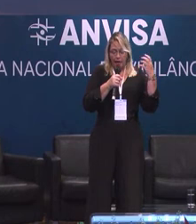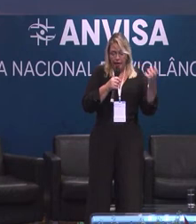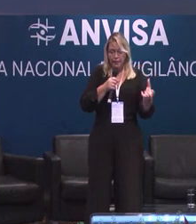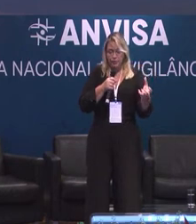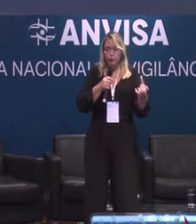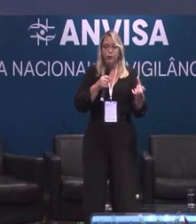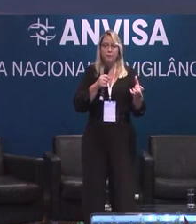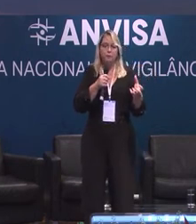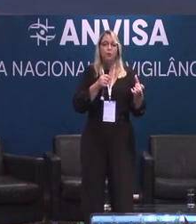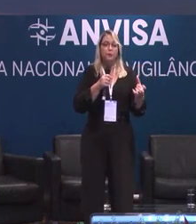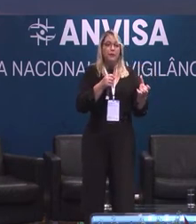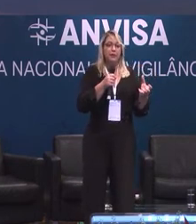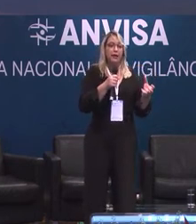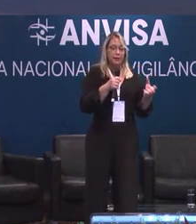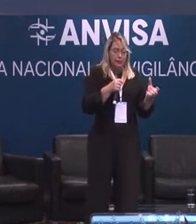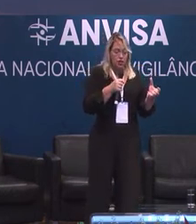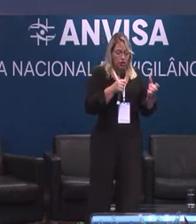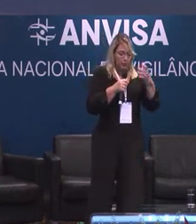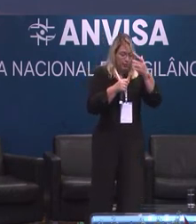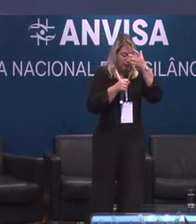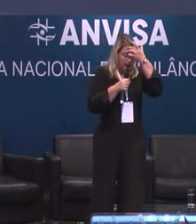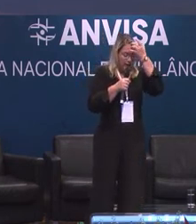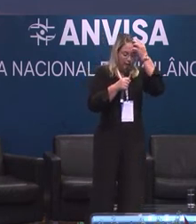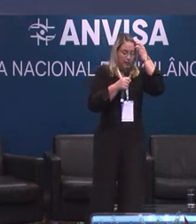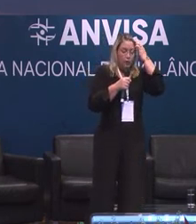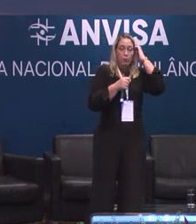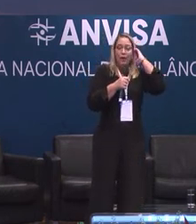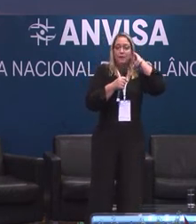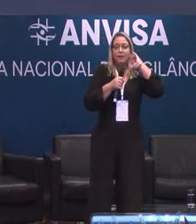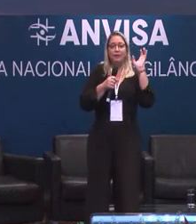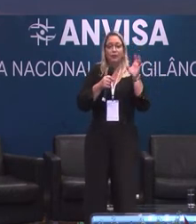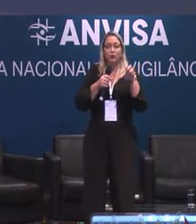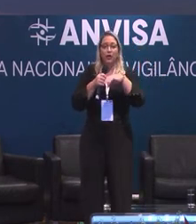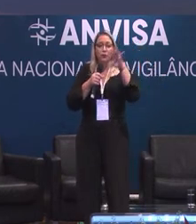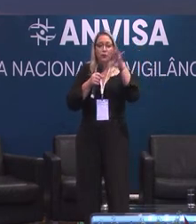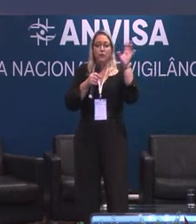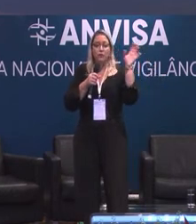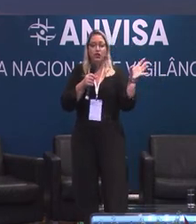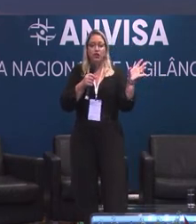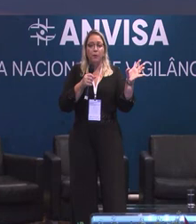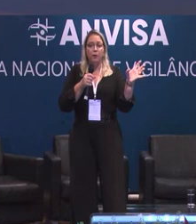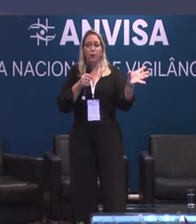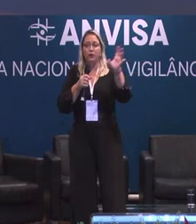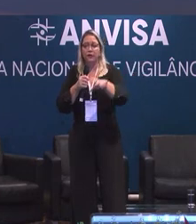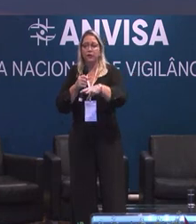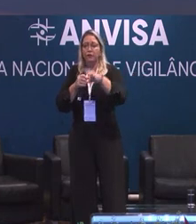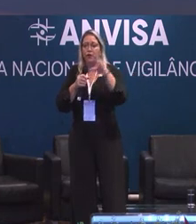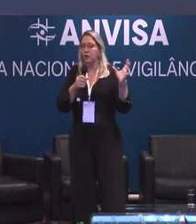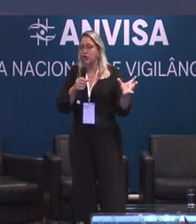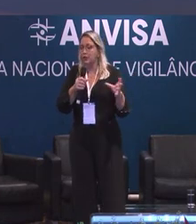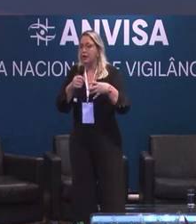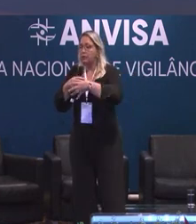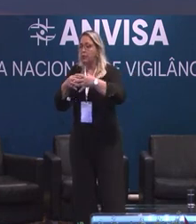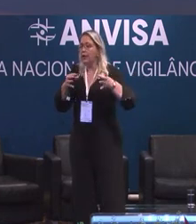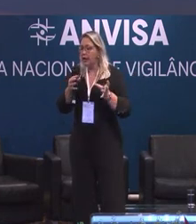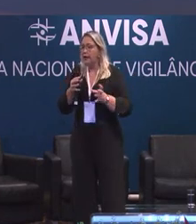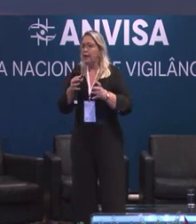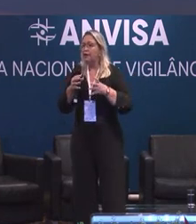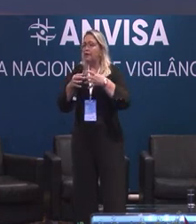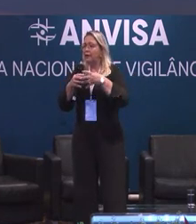razão da multiplicidade de sistemas. Às vezes, não tem nenhum sistema. Quando tem, são vários sistemas que não